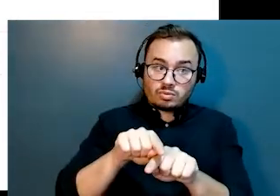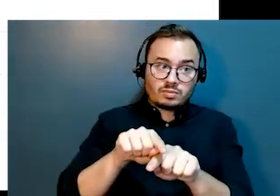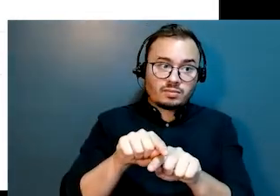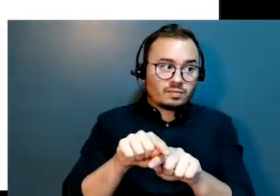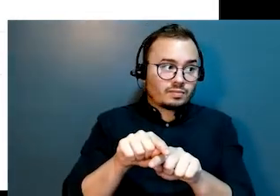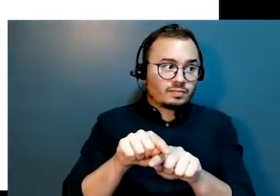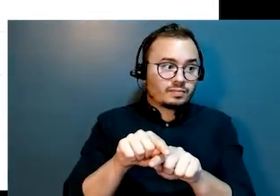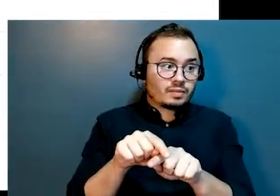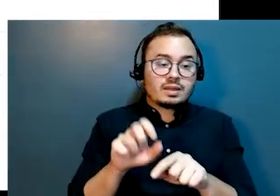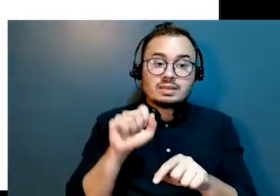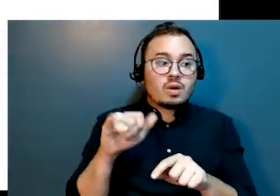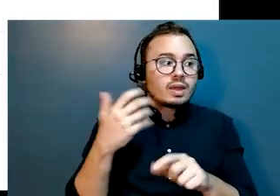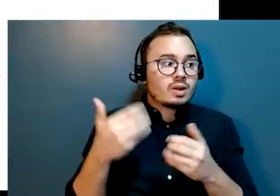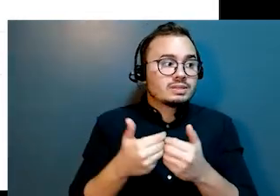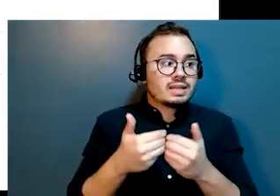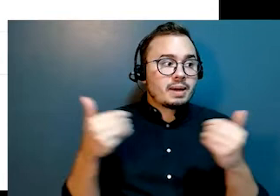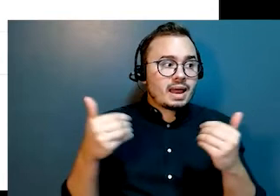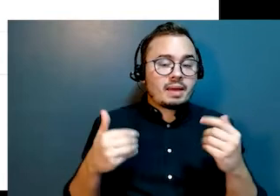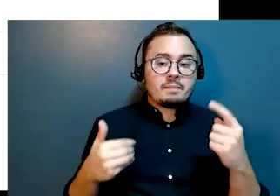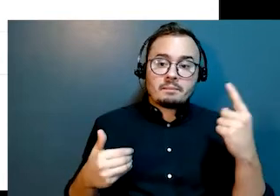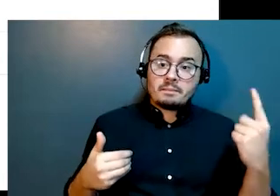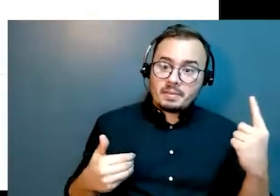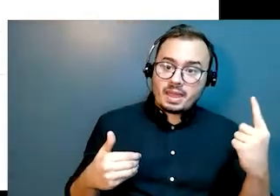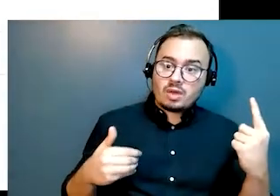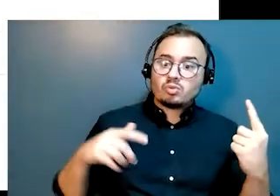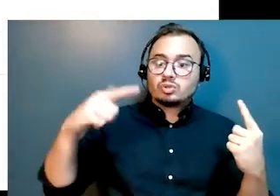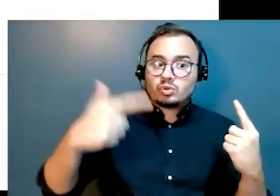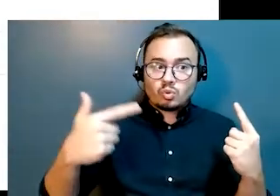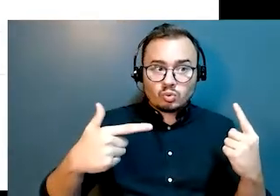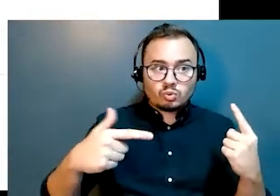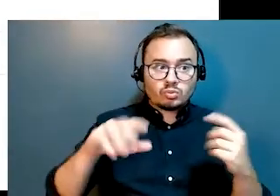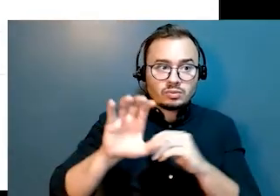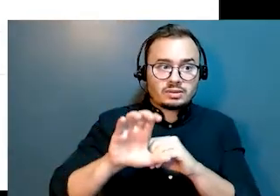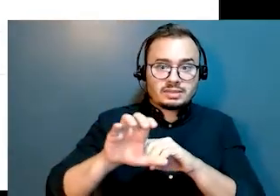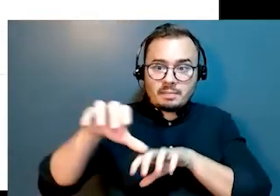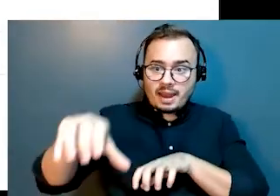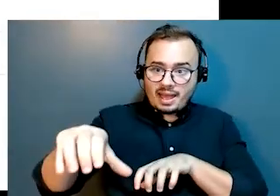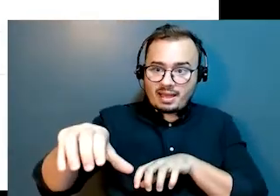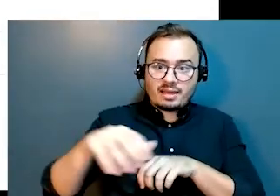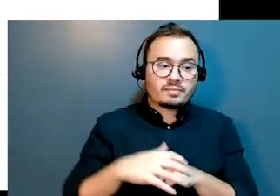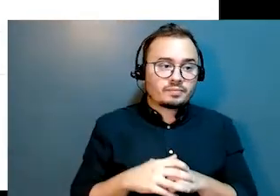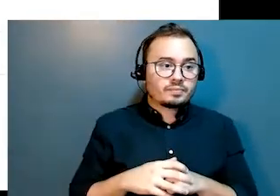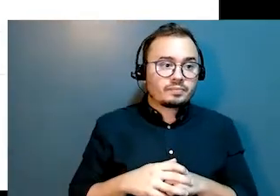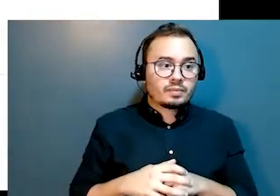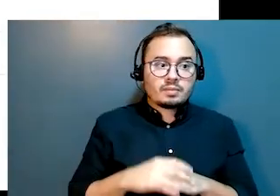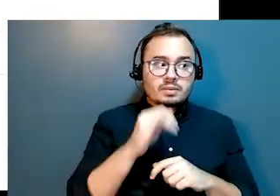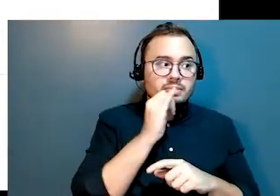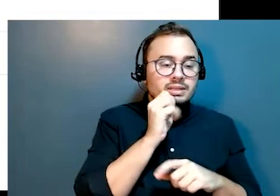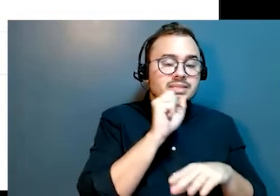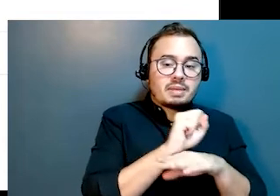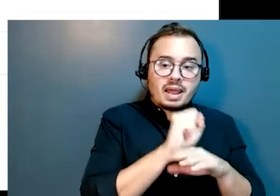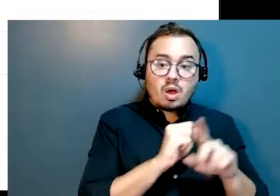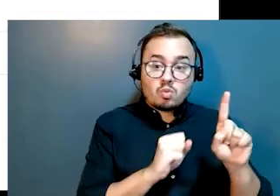sequencialmente. Então, se eu quiser trocar, vamos ver um Si, como é que seria um Si? Se eu quiser esperar uma